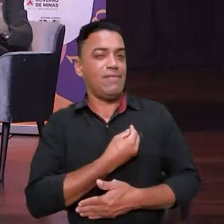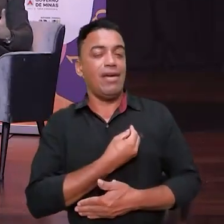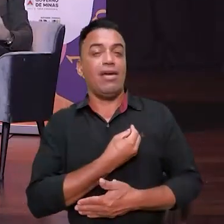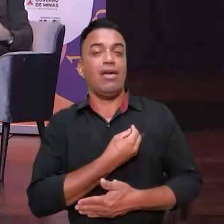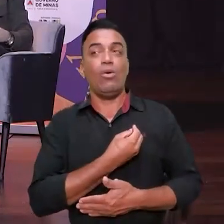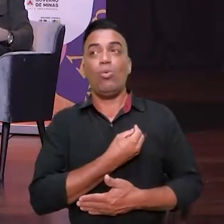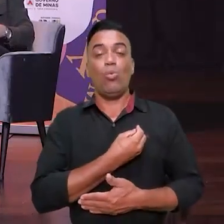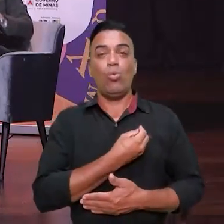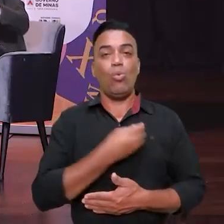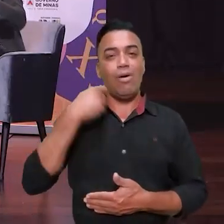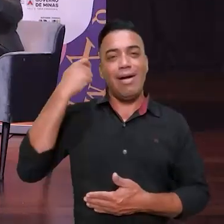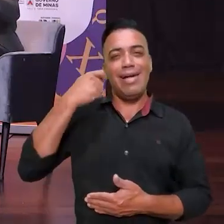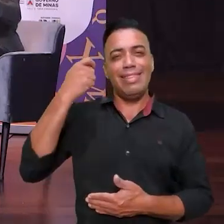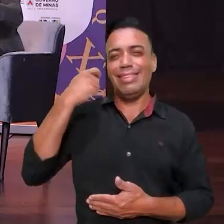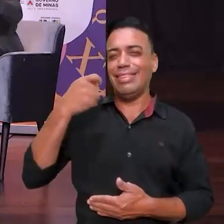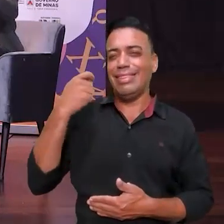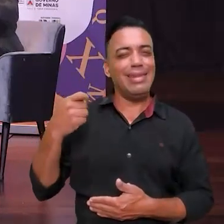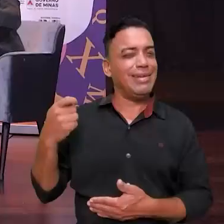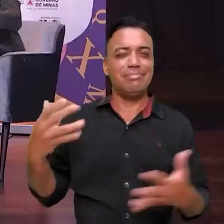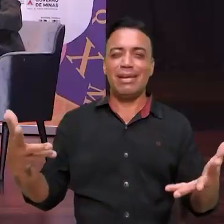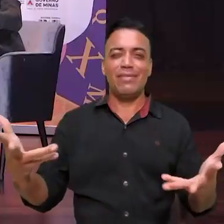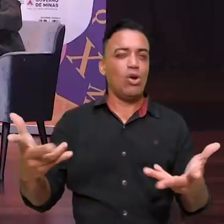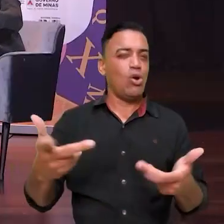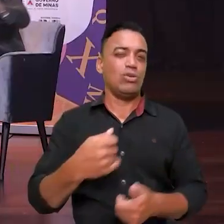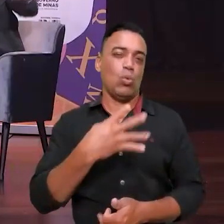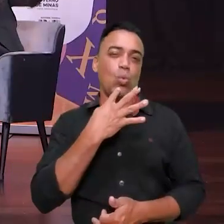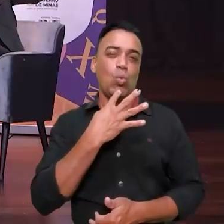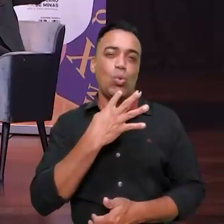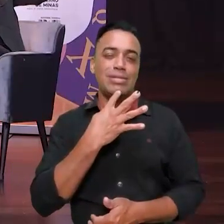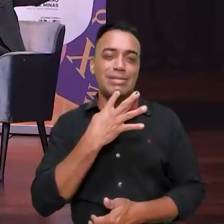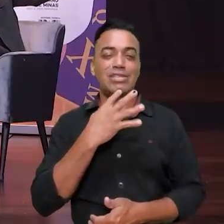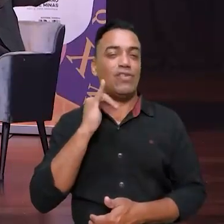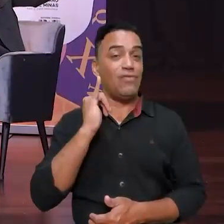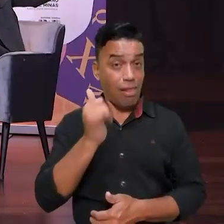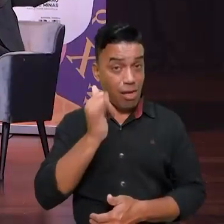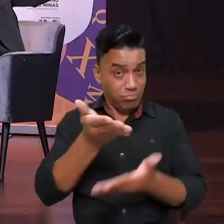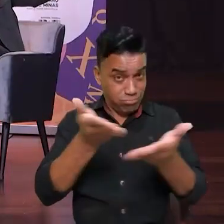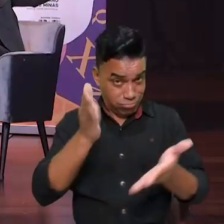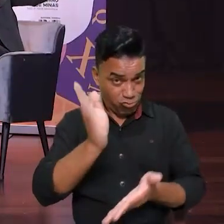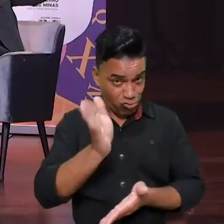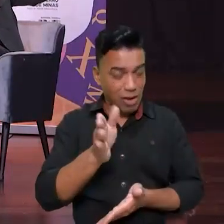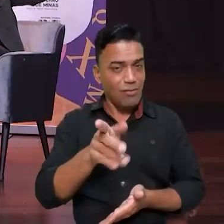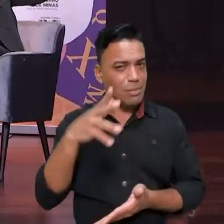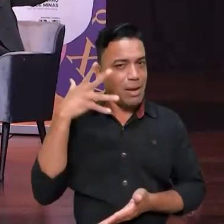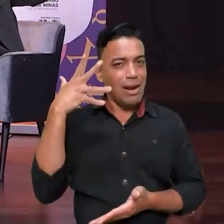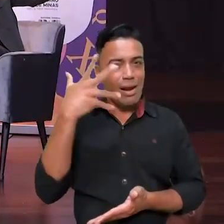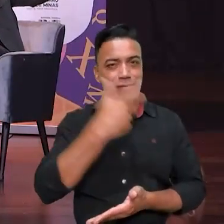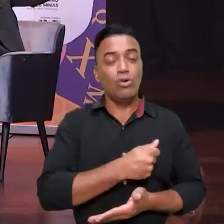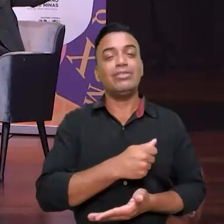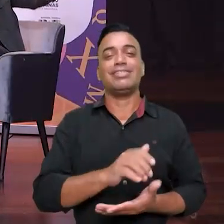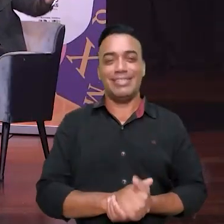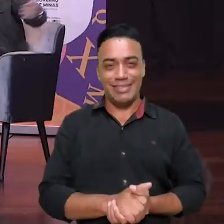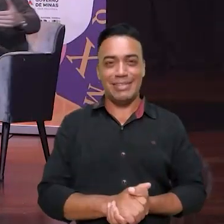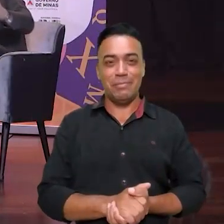para uma história incrível. É uma das atrizes mais incríveis que eu já conheci. Falei isso várias vezes para você já, não foi? Meu irmão Marinho